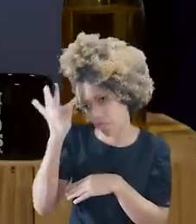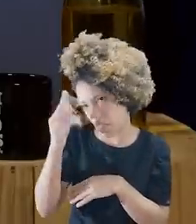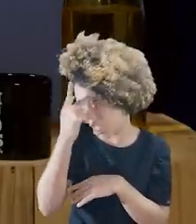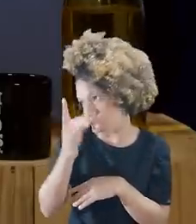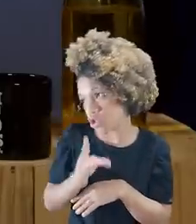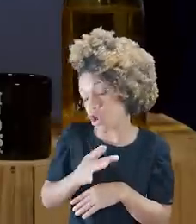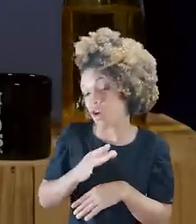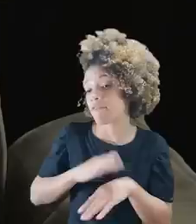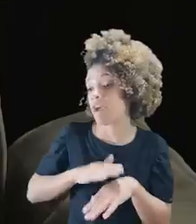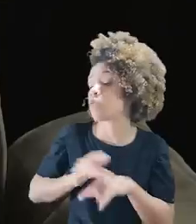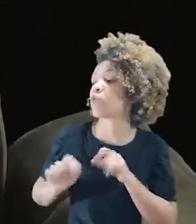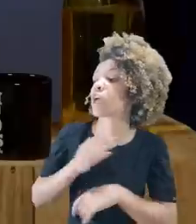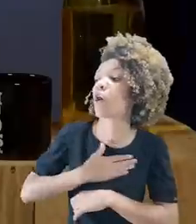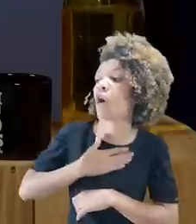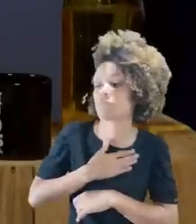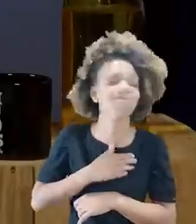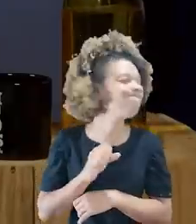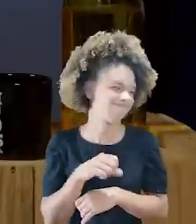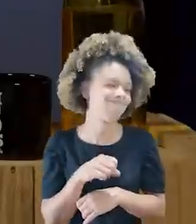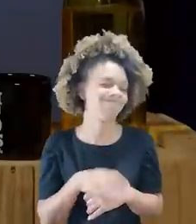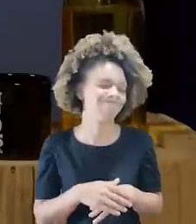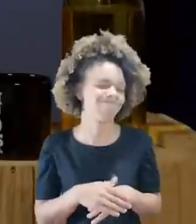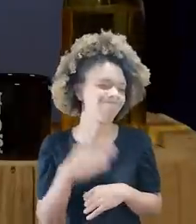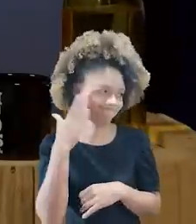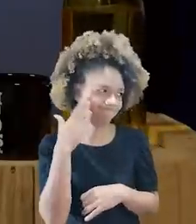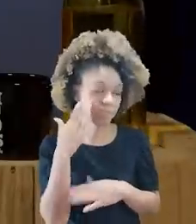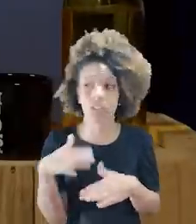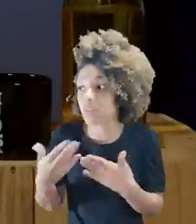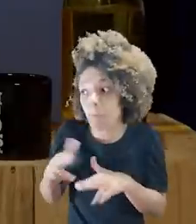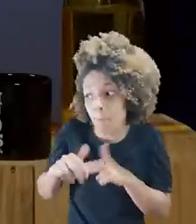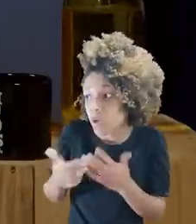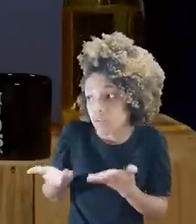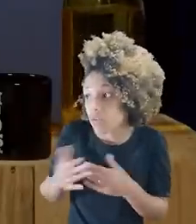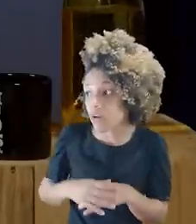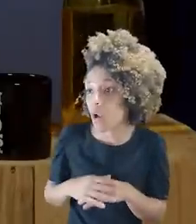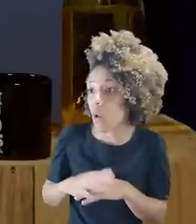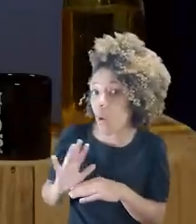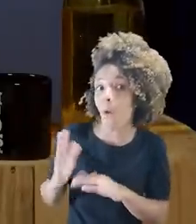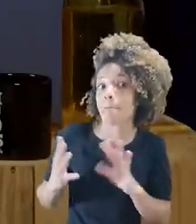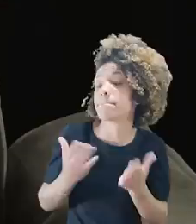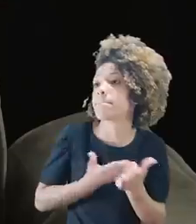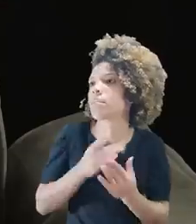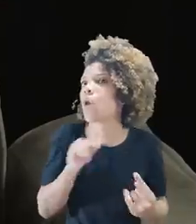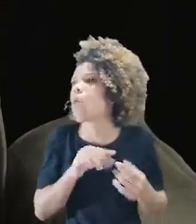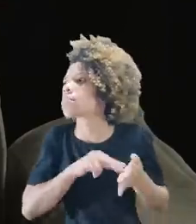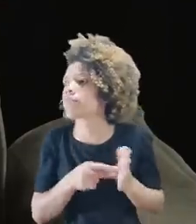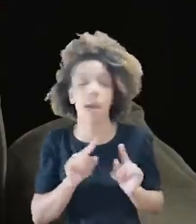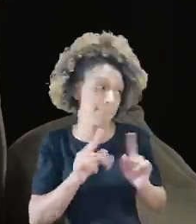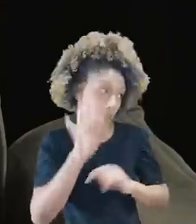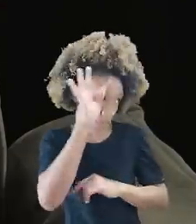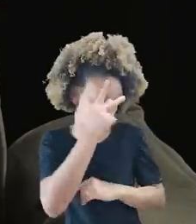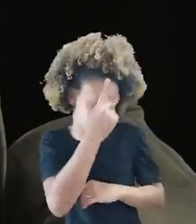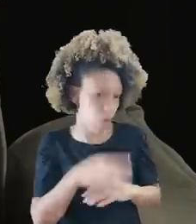só faz o que ele gosta de fazer Sim eu sei você sabe então eu falei gente por isso então as coisas começaram a fazer sentido mas o TDH também